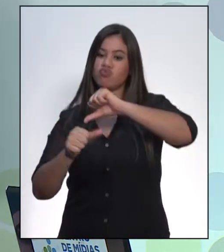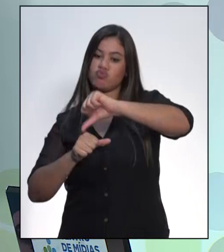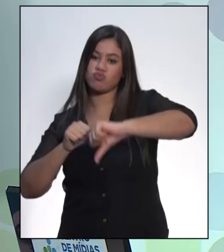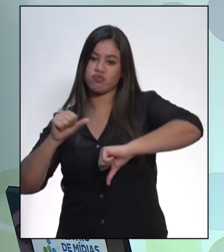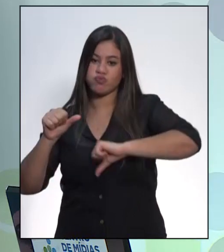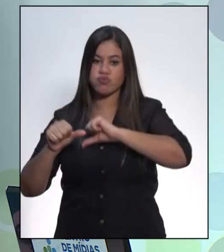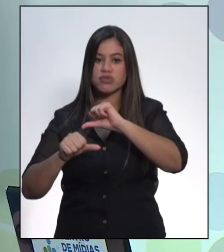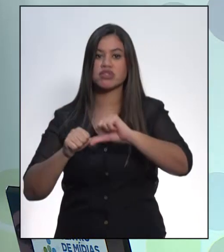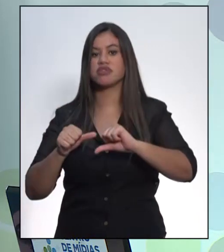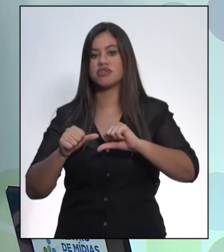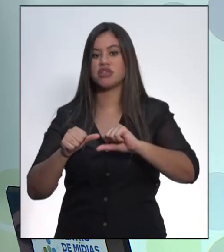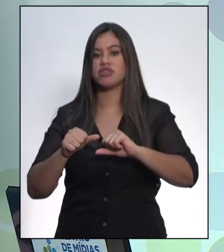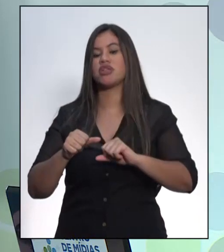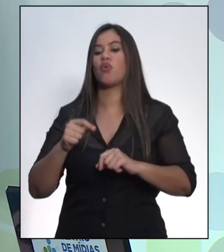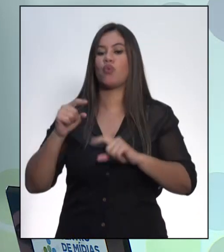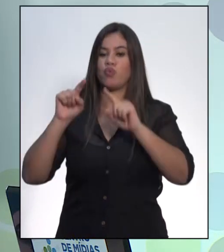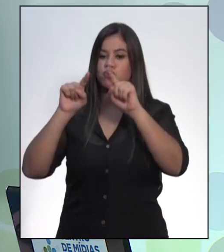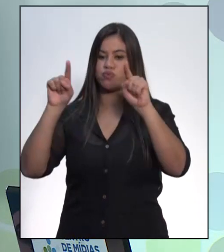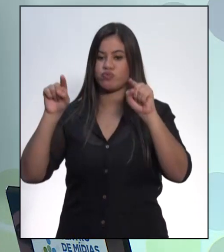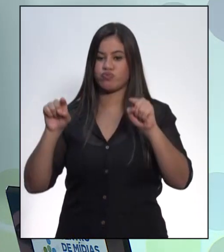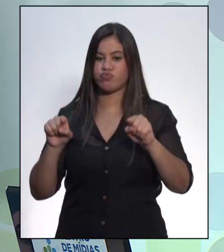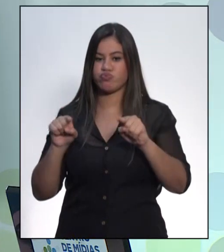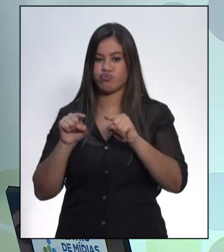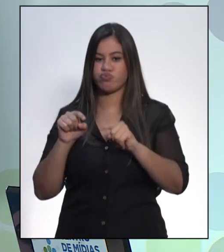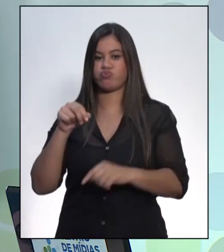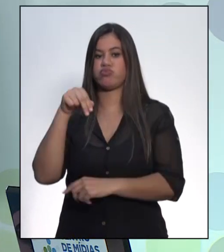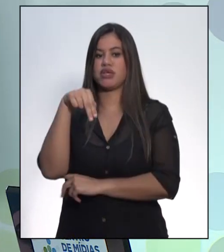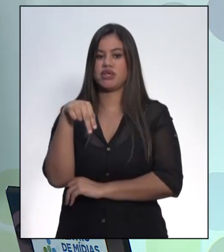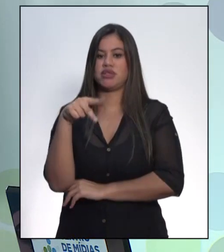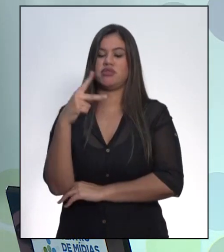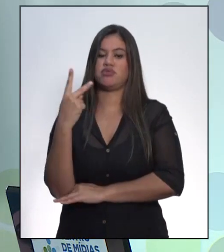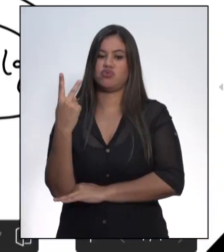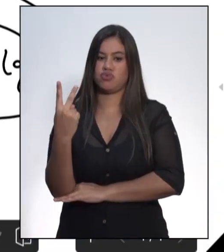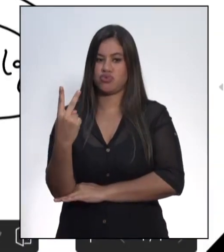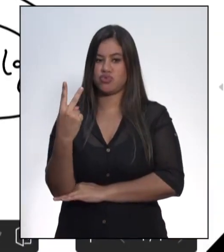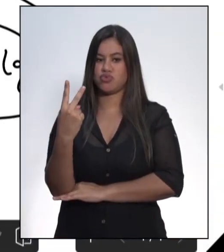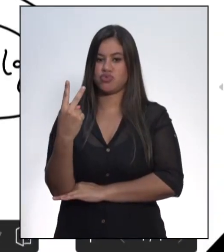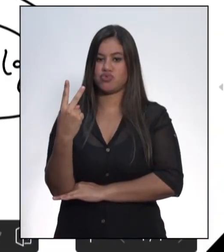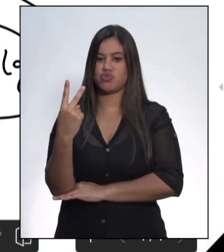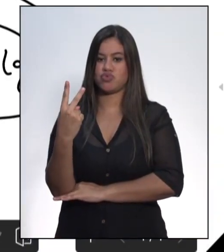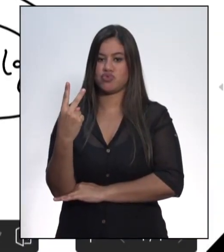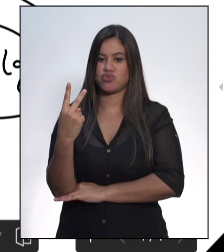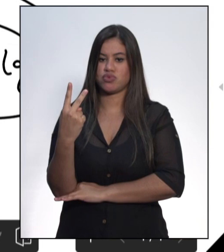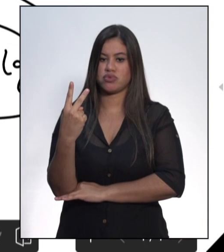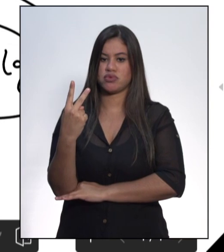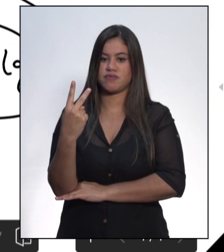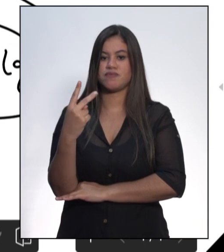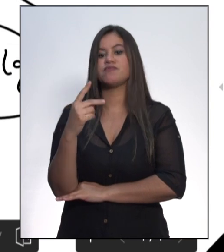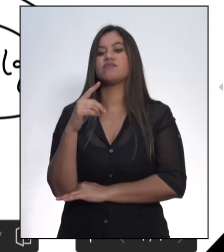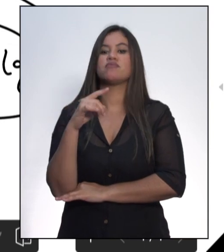e hidrogênio. Então, eu vou pôr lá o meu N2 e o meu